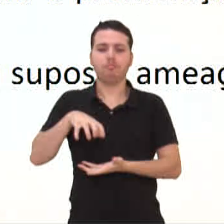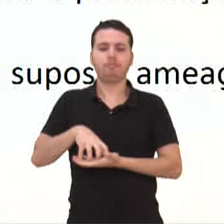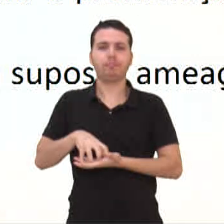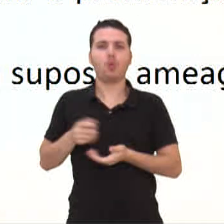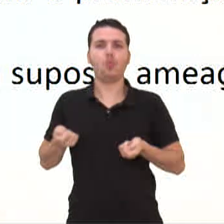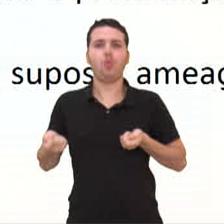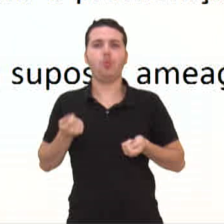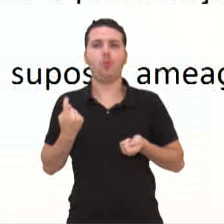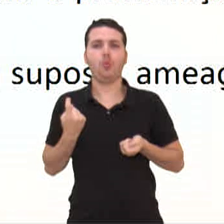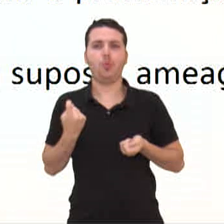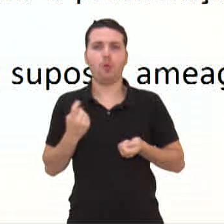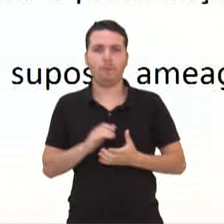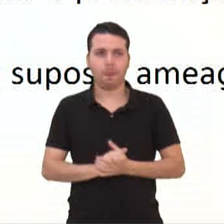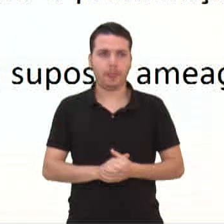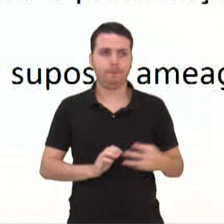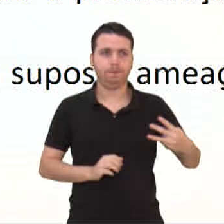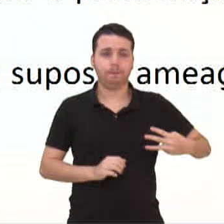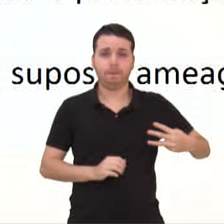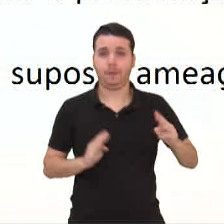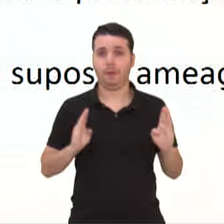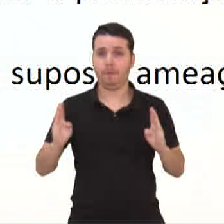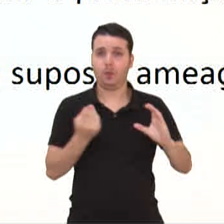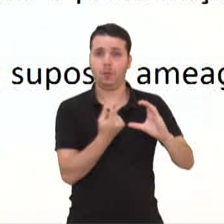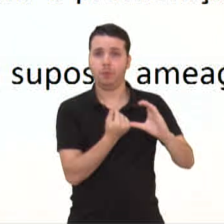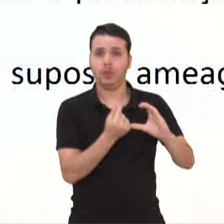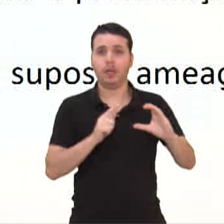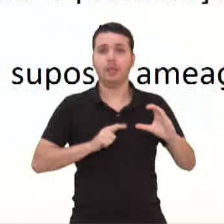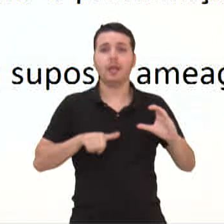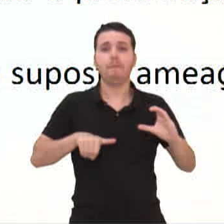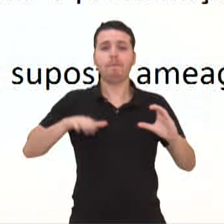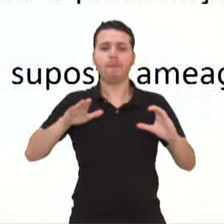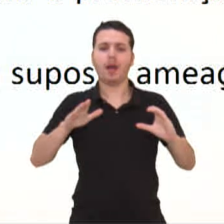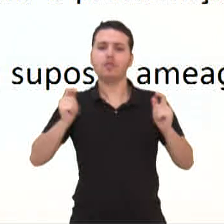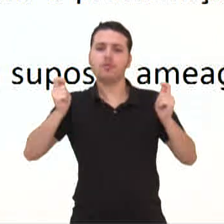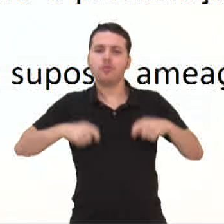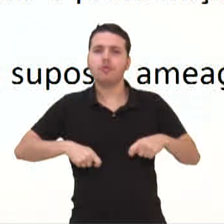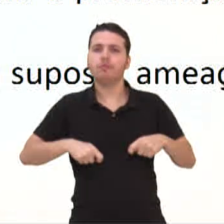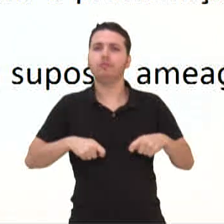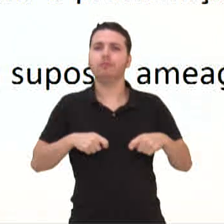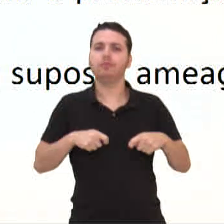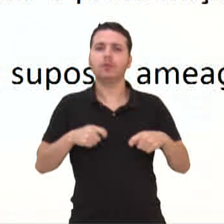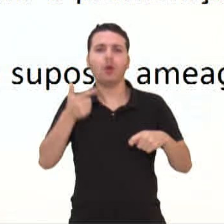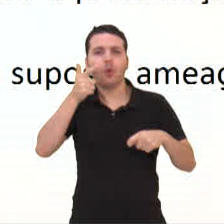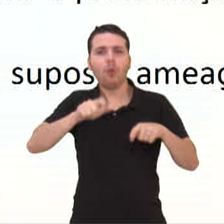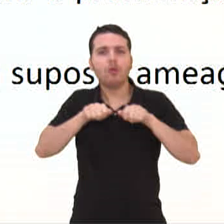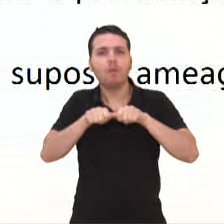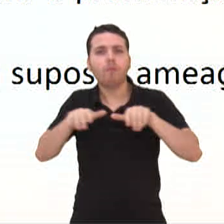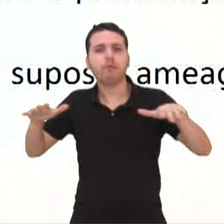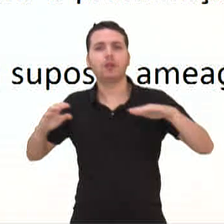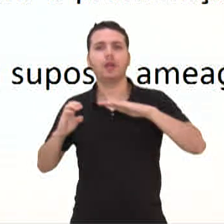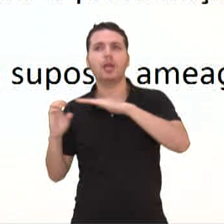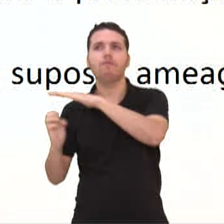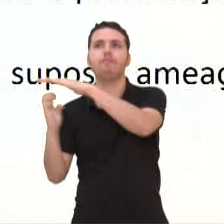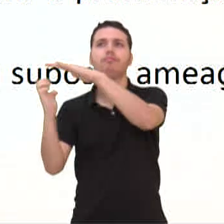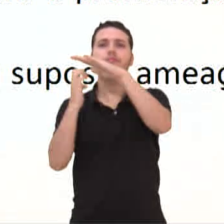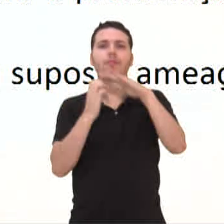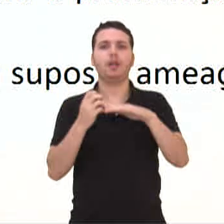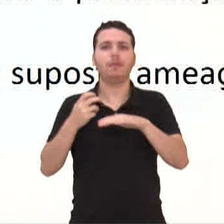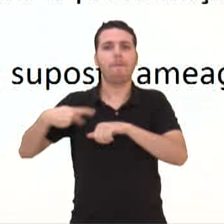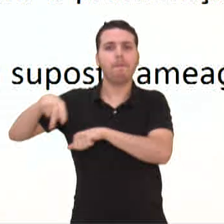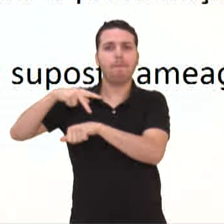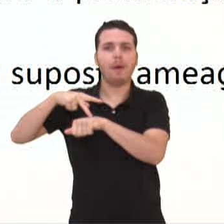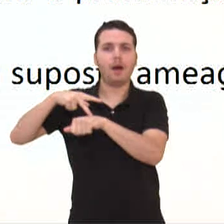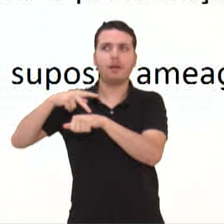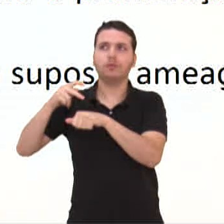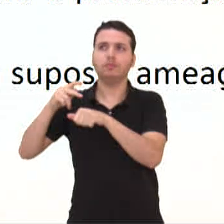No terceiro, nesta fase do capitalismo, cria-se maiores condições para a proliferação das empresas multinacionais.